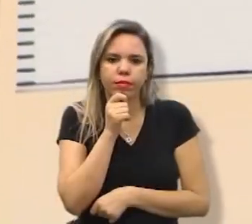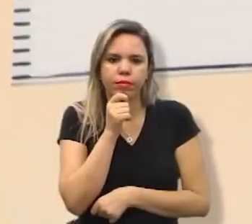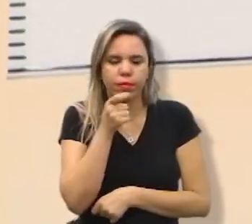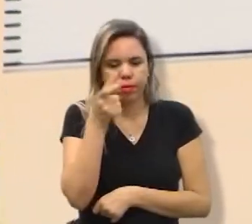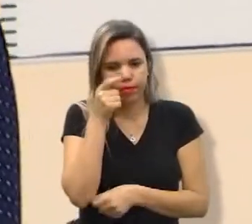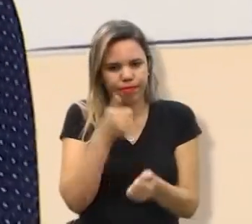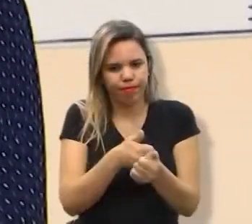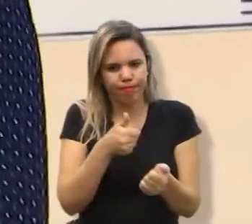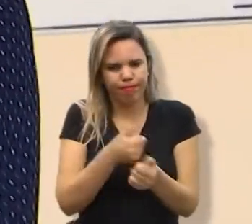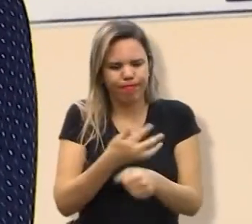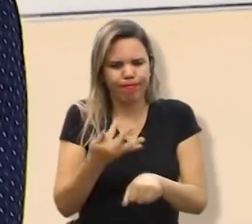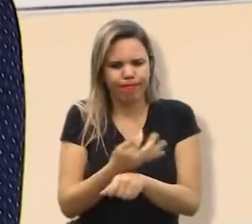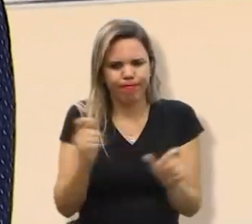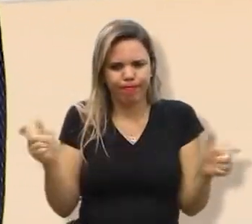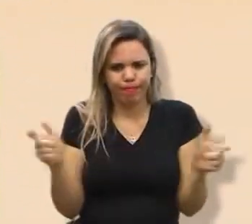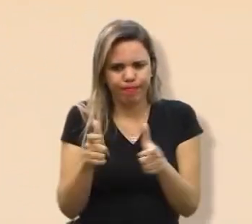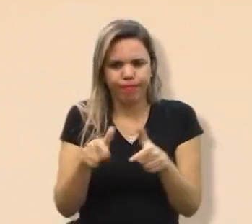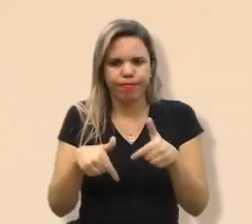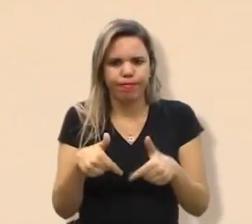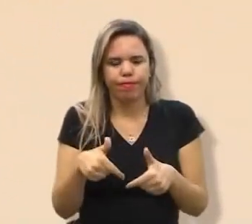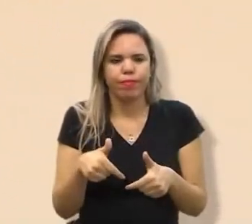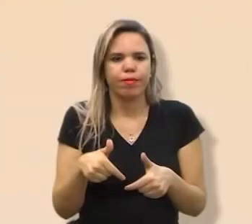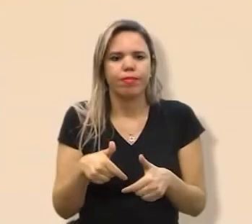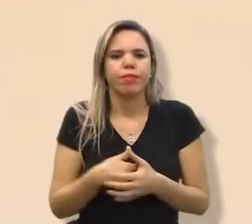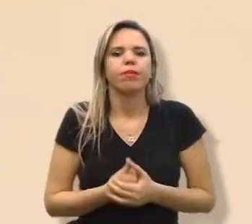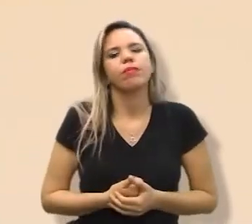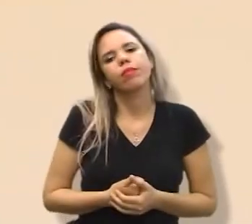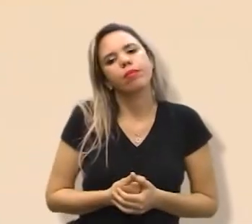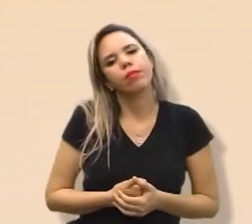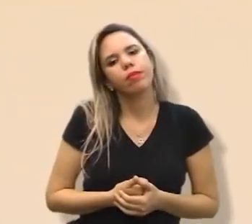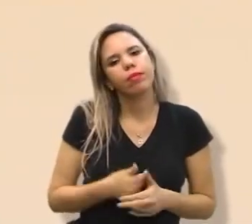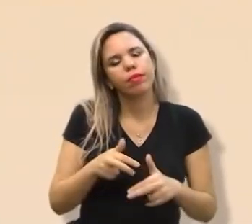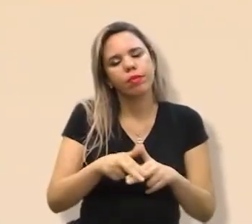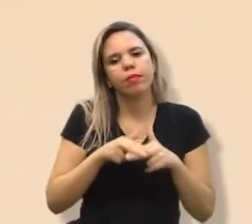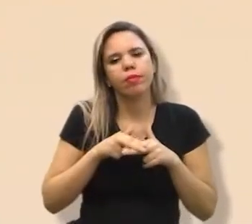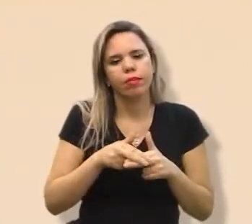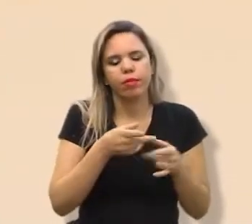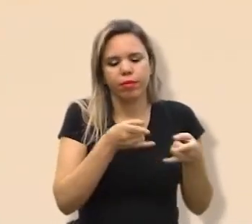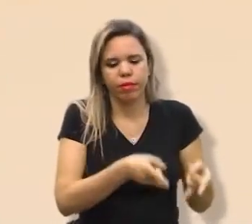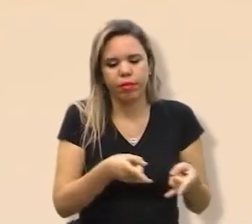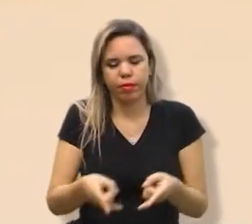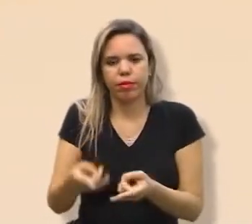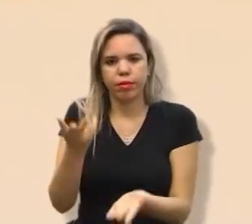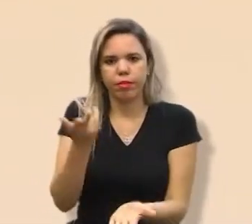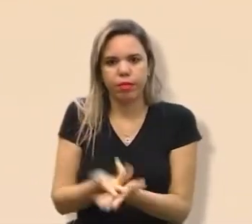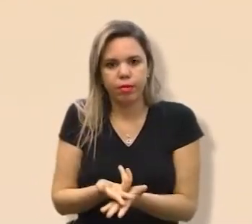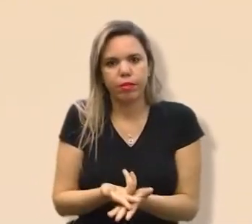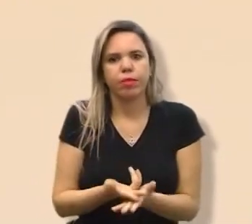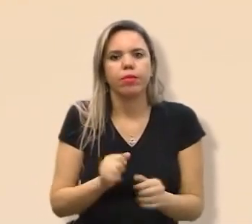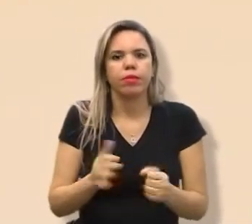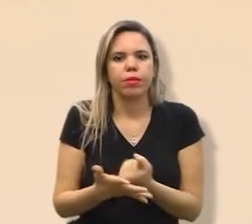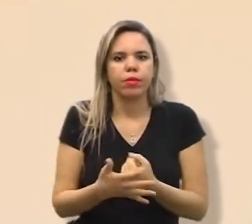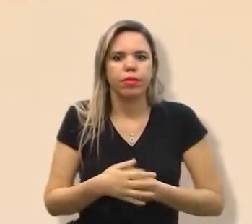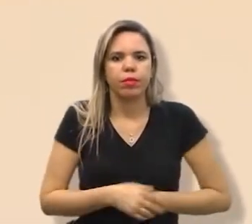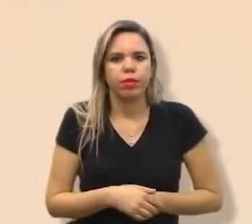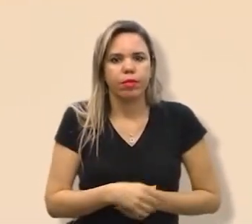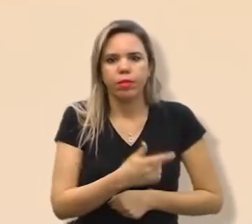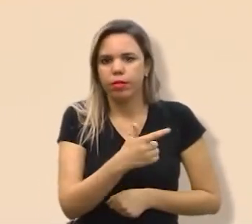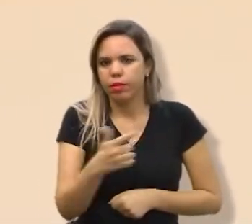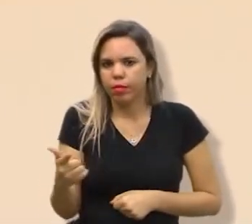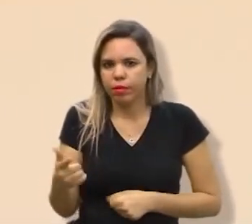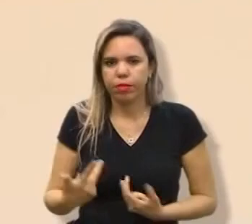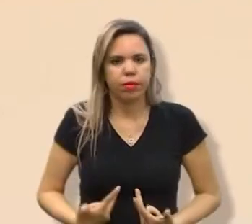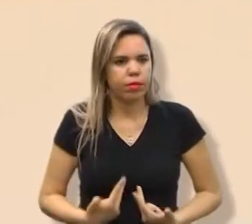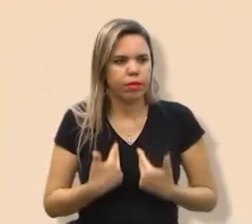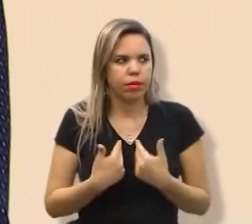emprego, mas viu de perto a redução dele. As cirurgias diminuíram até por conta dos leitos, internação dos casos Covid, então